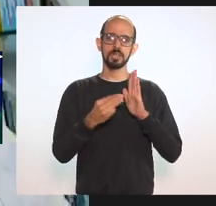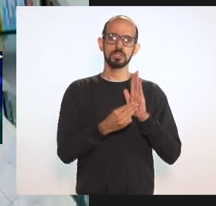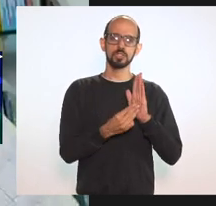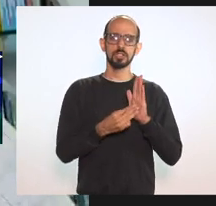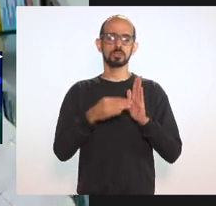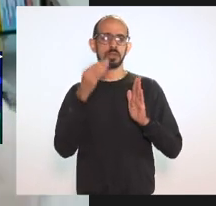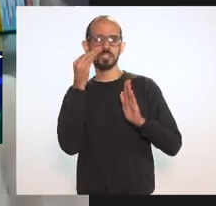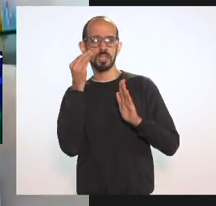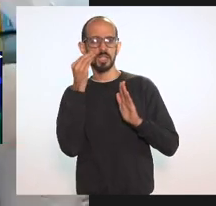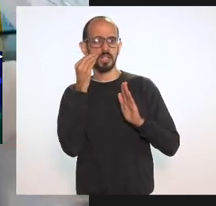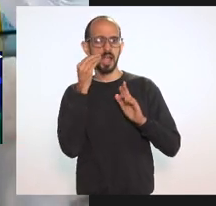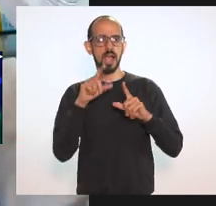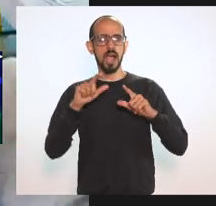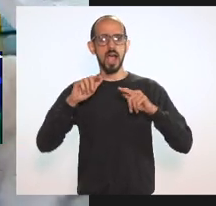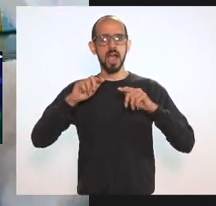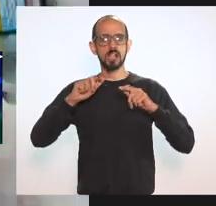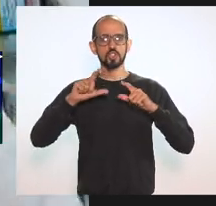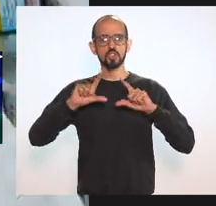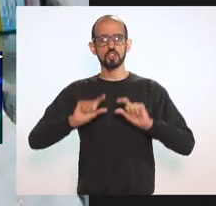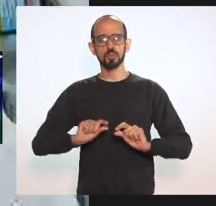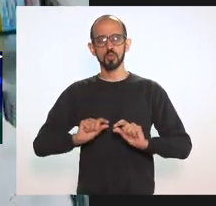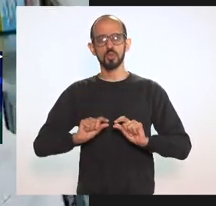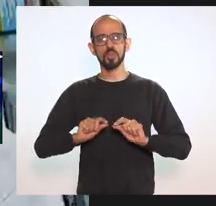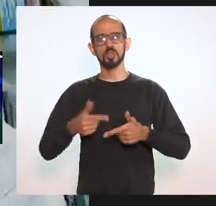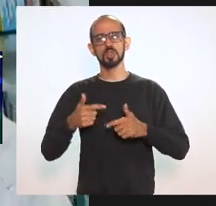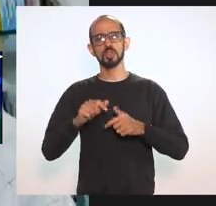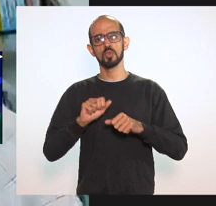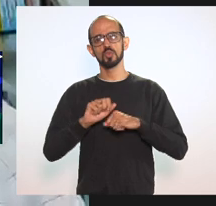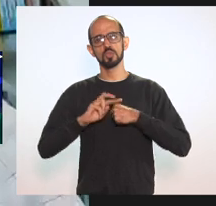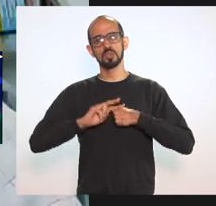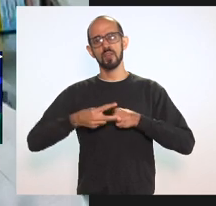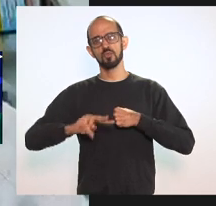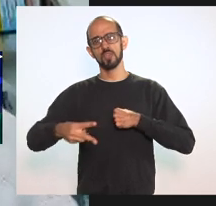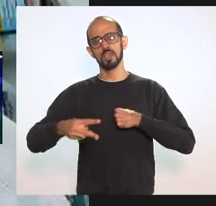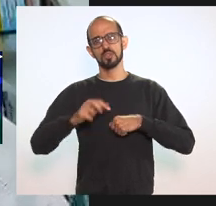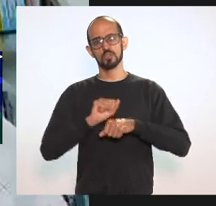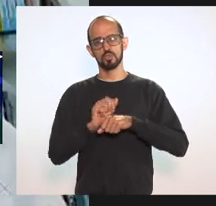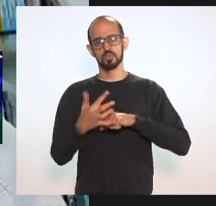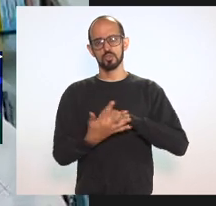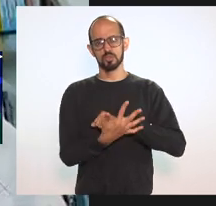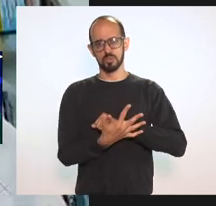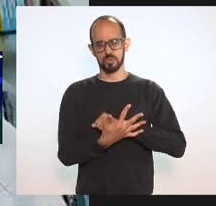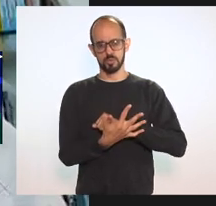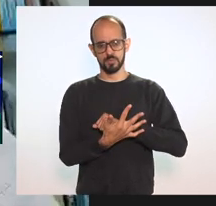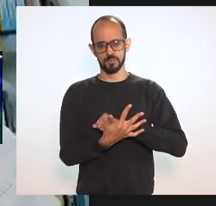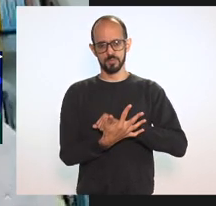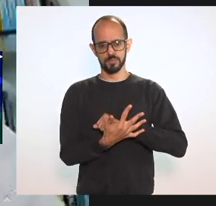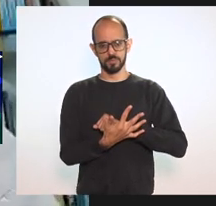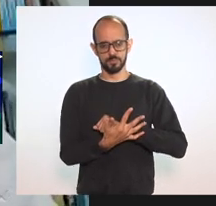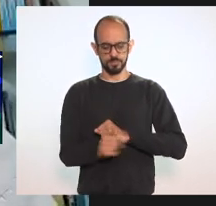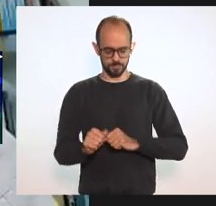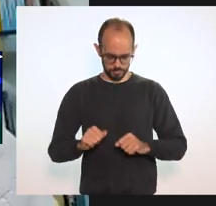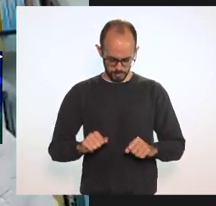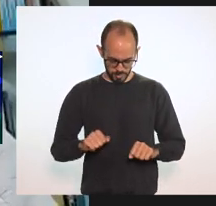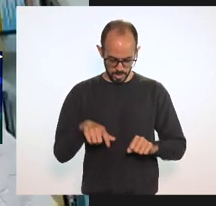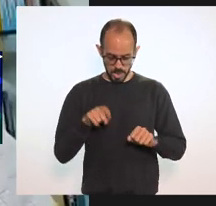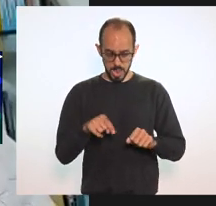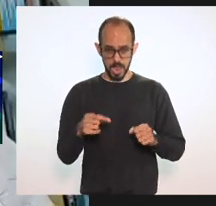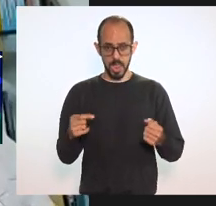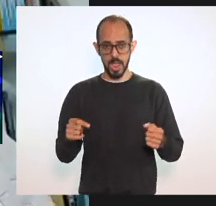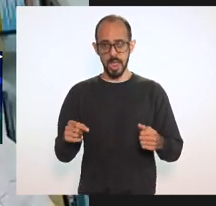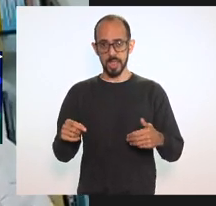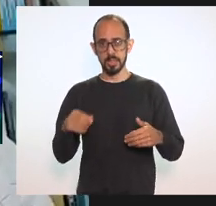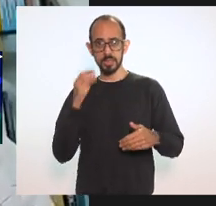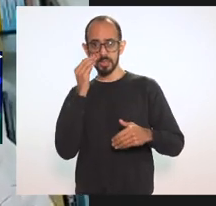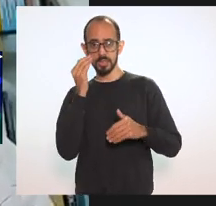mitigar os efeitos da cor 2019 são esses medida restritiva para